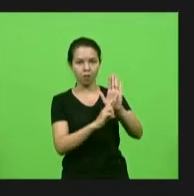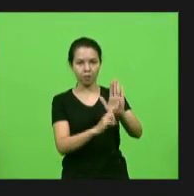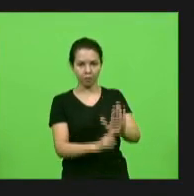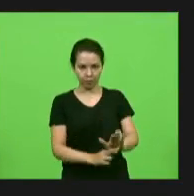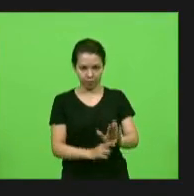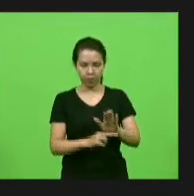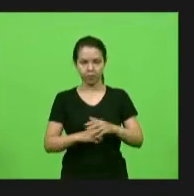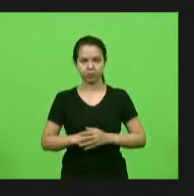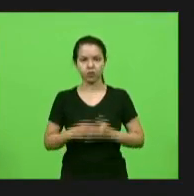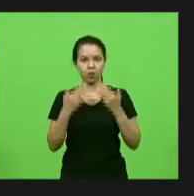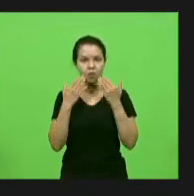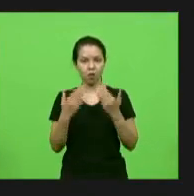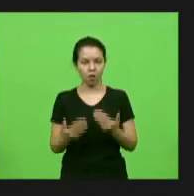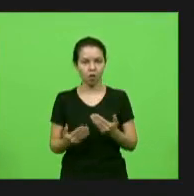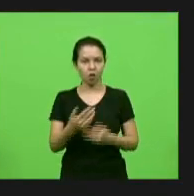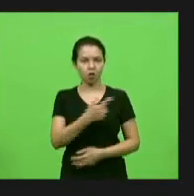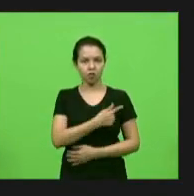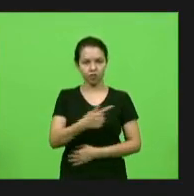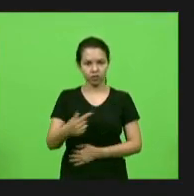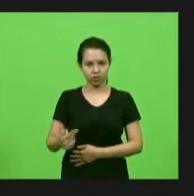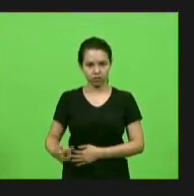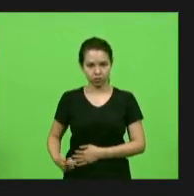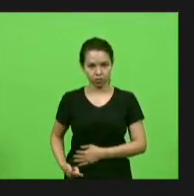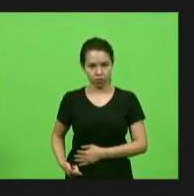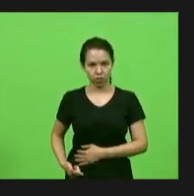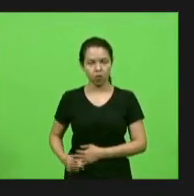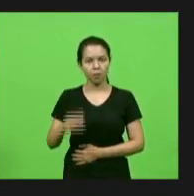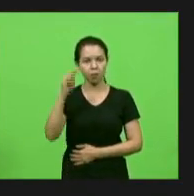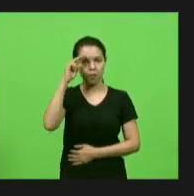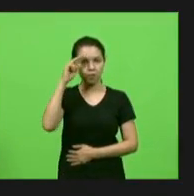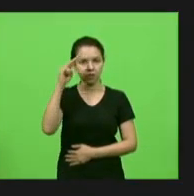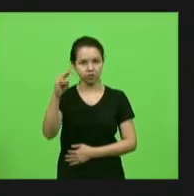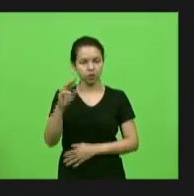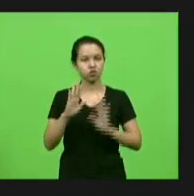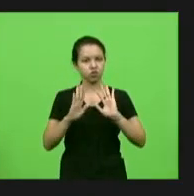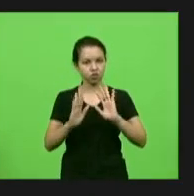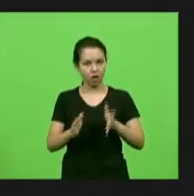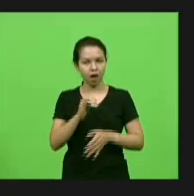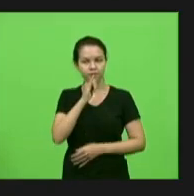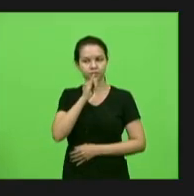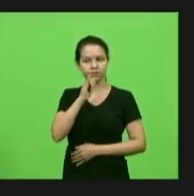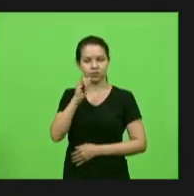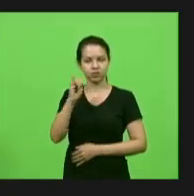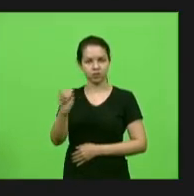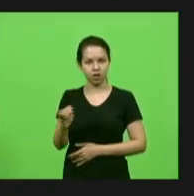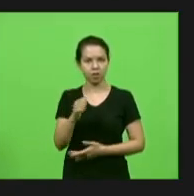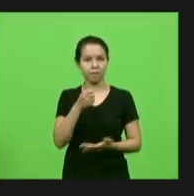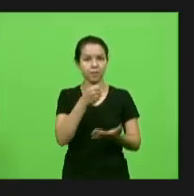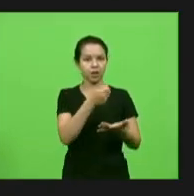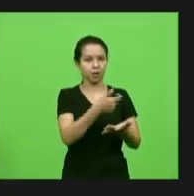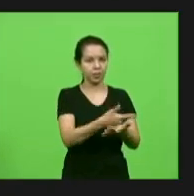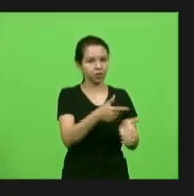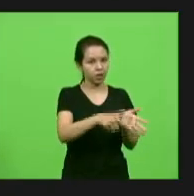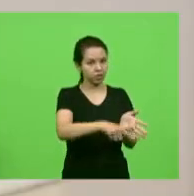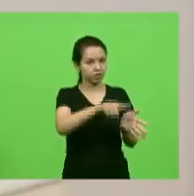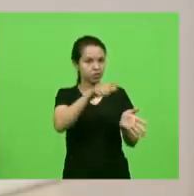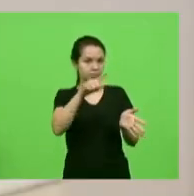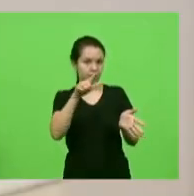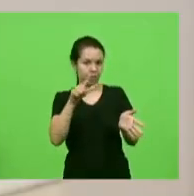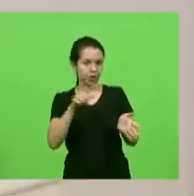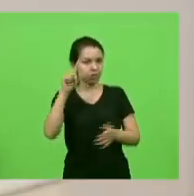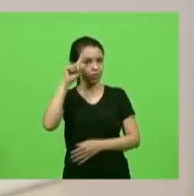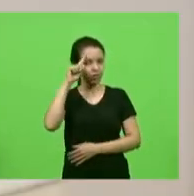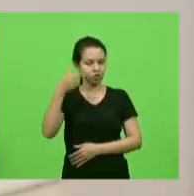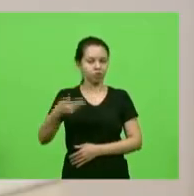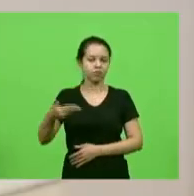senhor governador do Estado teria sido comunicado sobre o pagamento antecipado dos respiradores em data anterior à informada